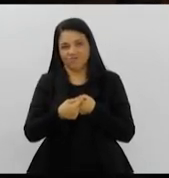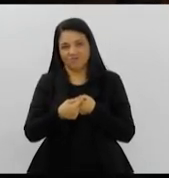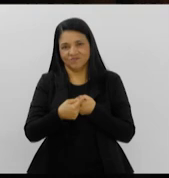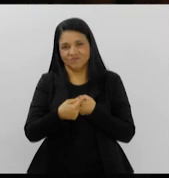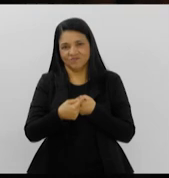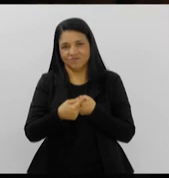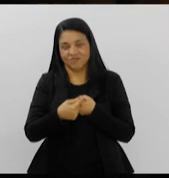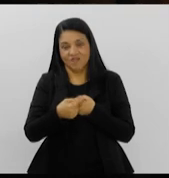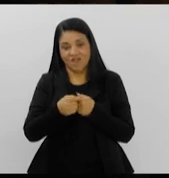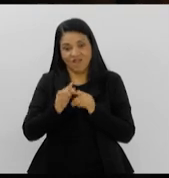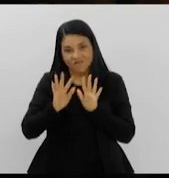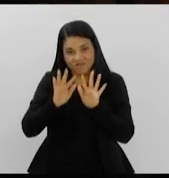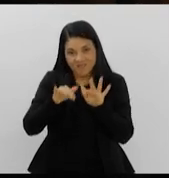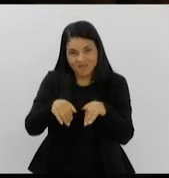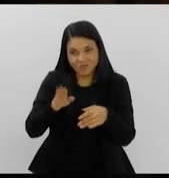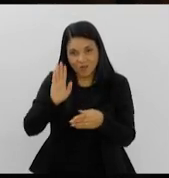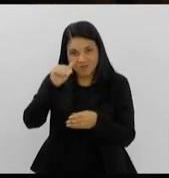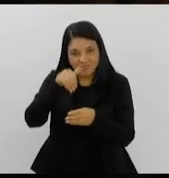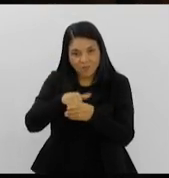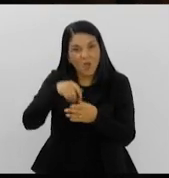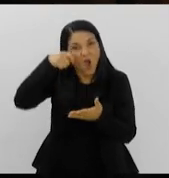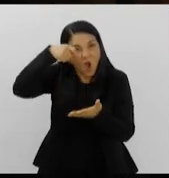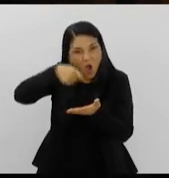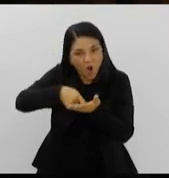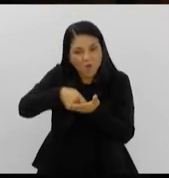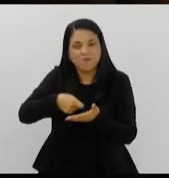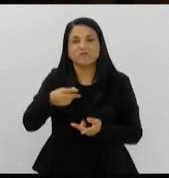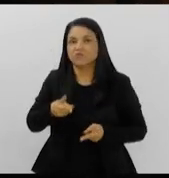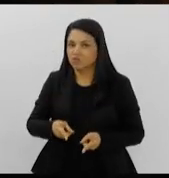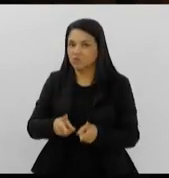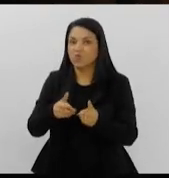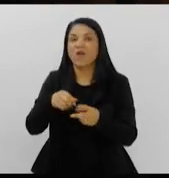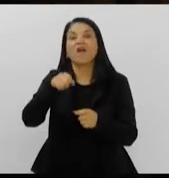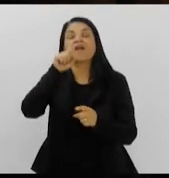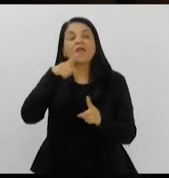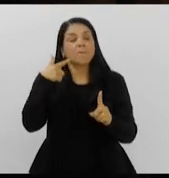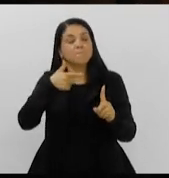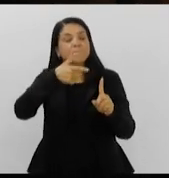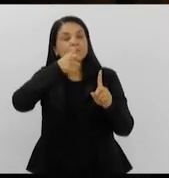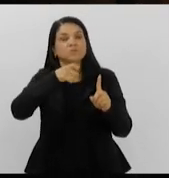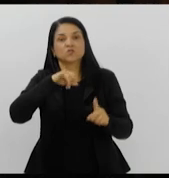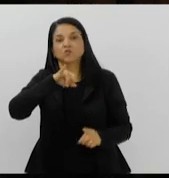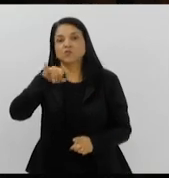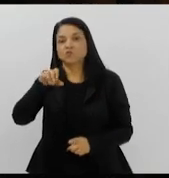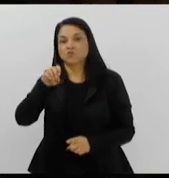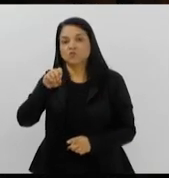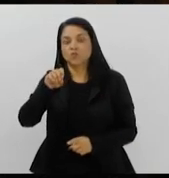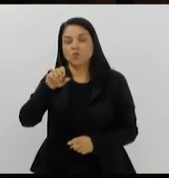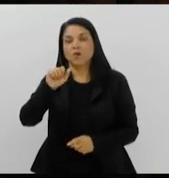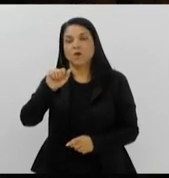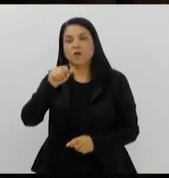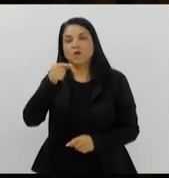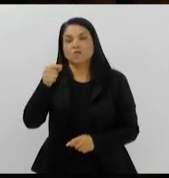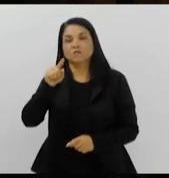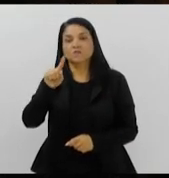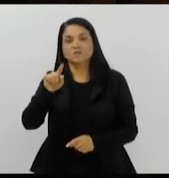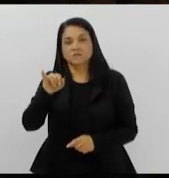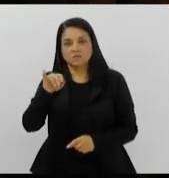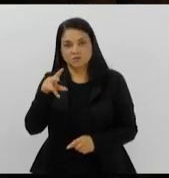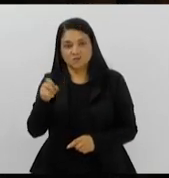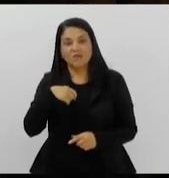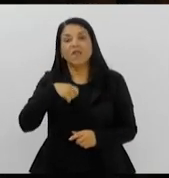acabou a eleição, mas a cobrança continua. Quem matou o Joãozinho? Quem mandou matar o